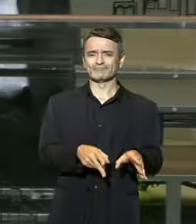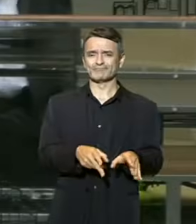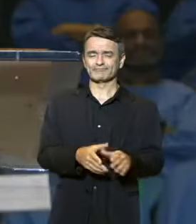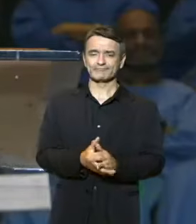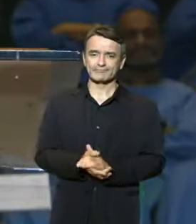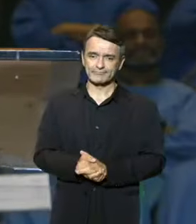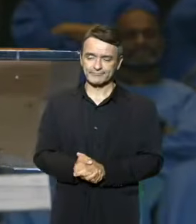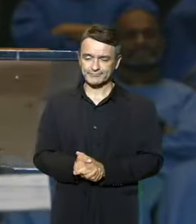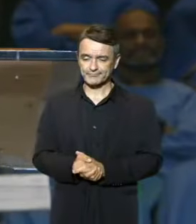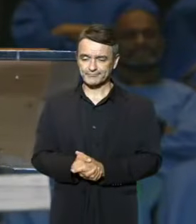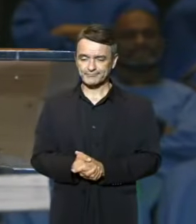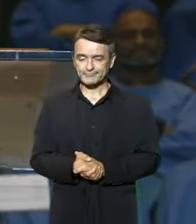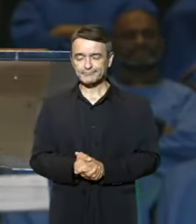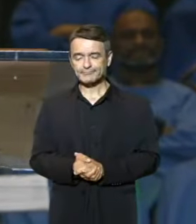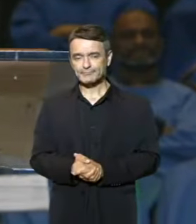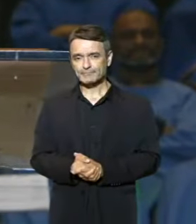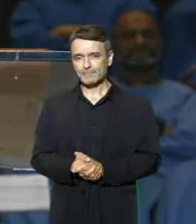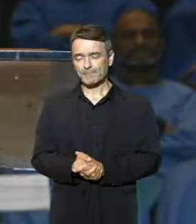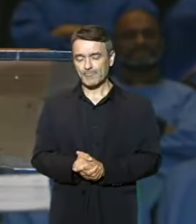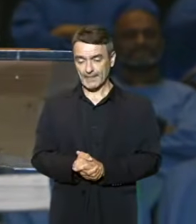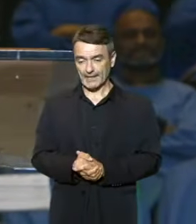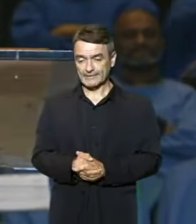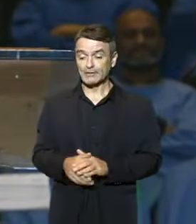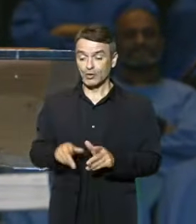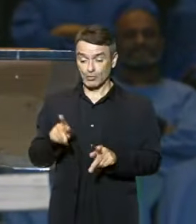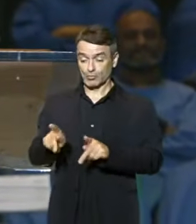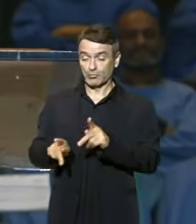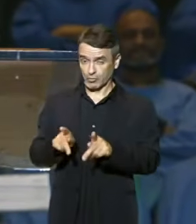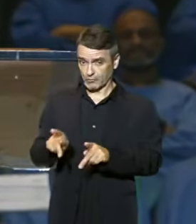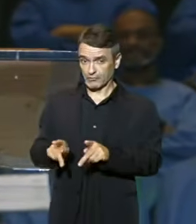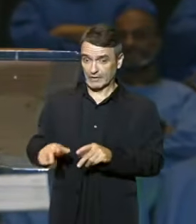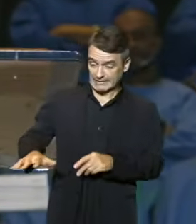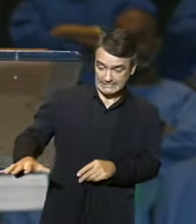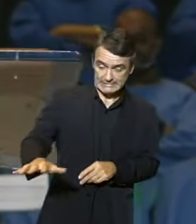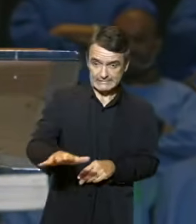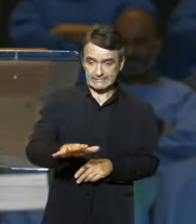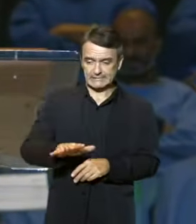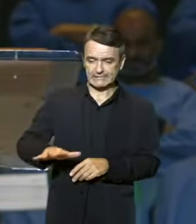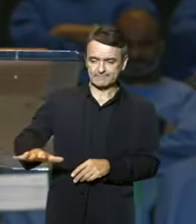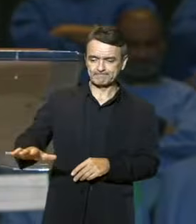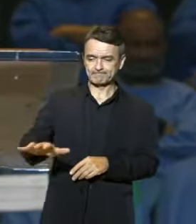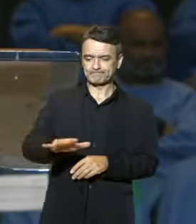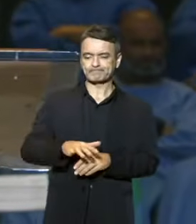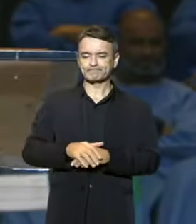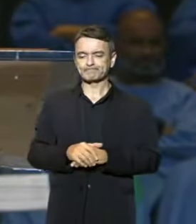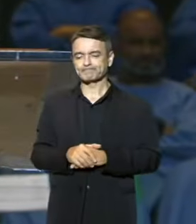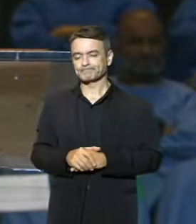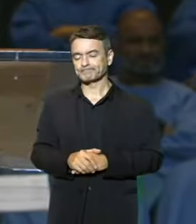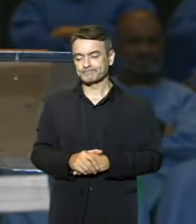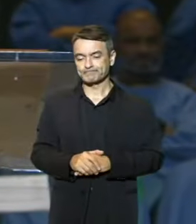abandonará. O povo no meio do deserto,